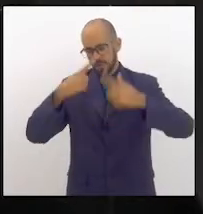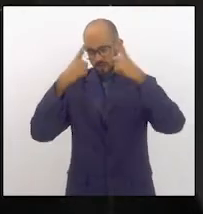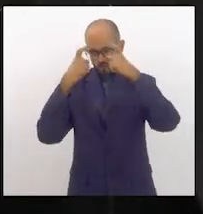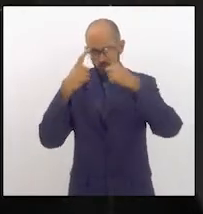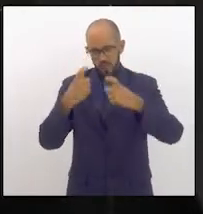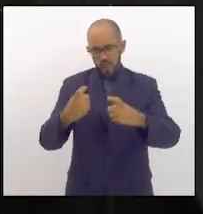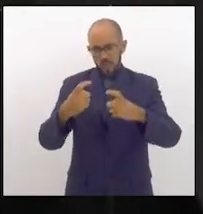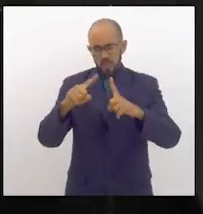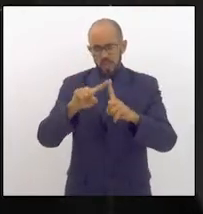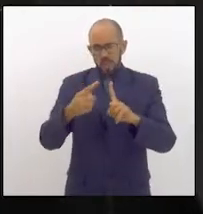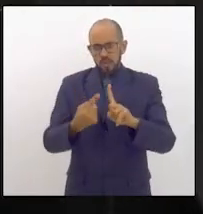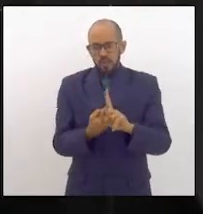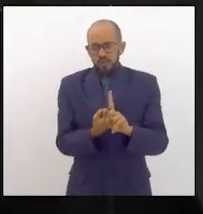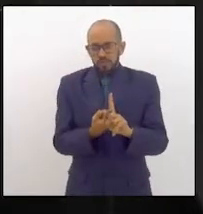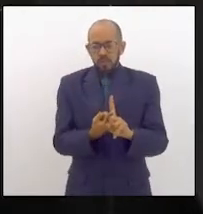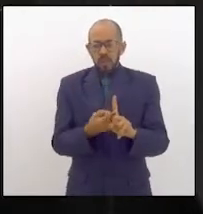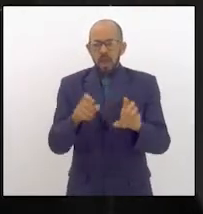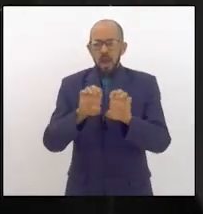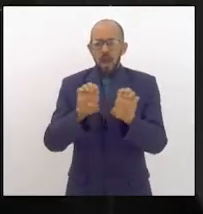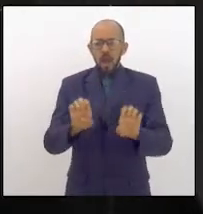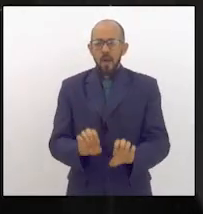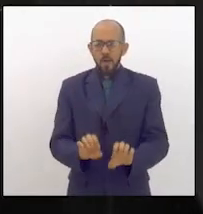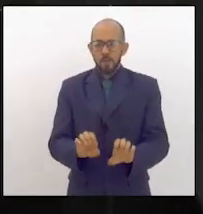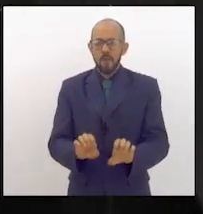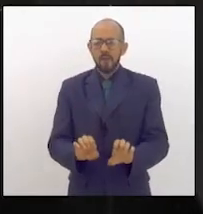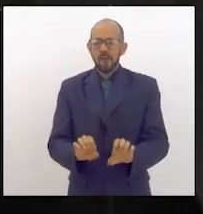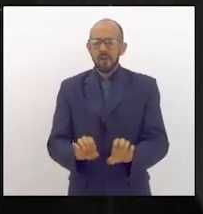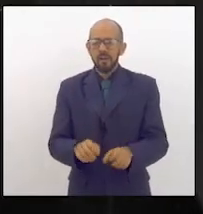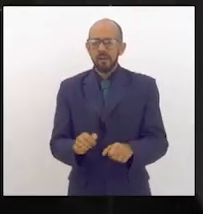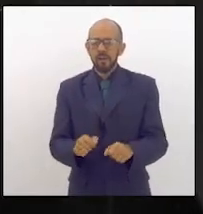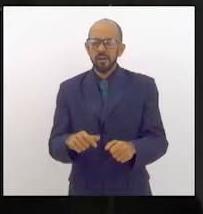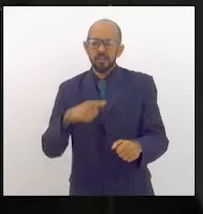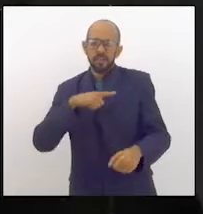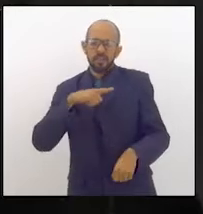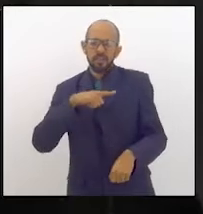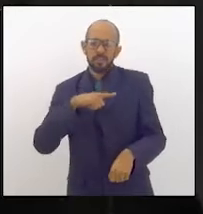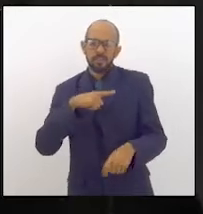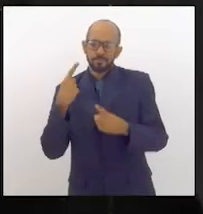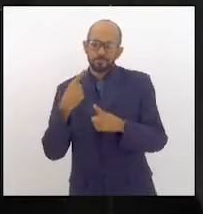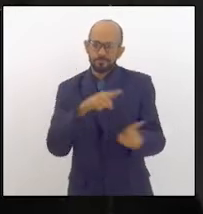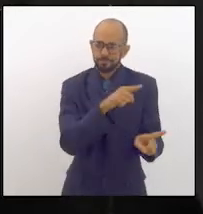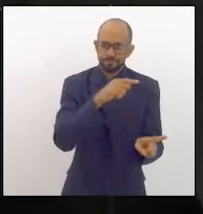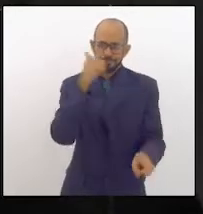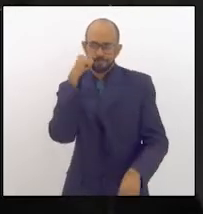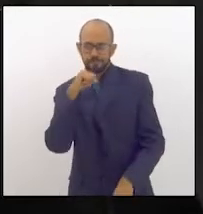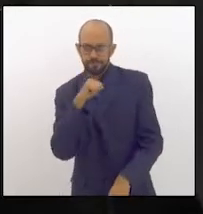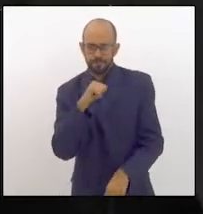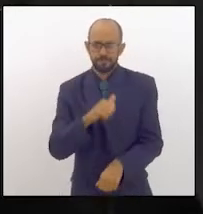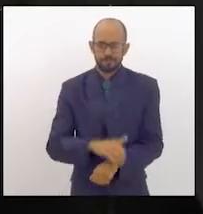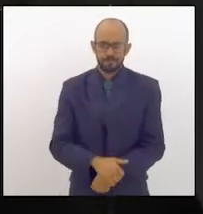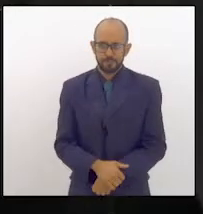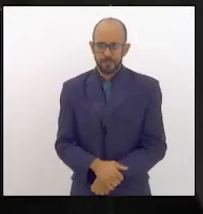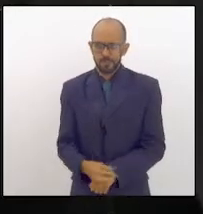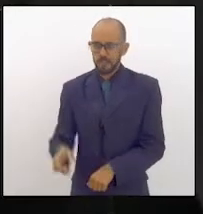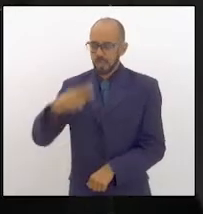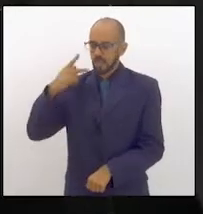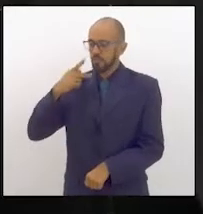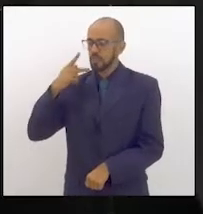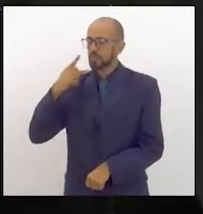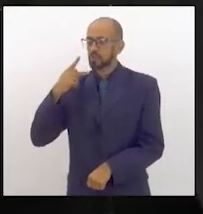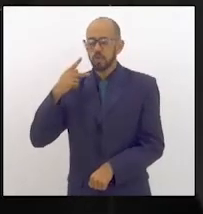violência cultural que se abate contra as mulheres detestam Francisco